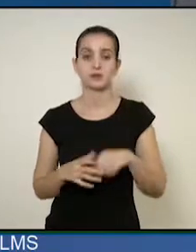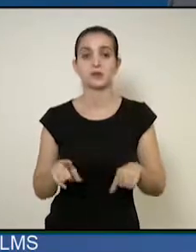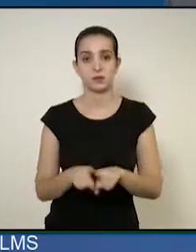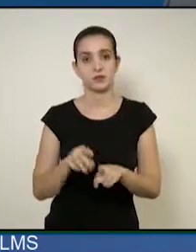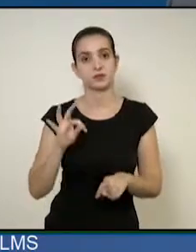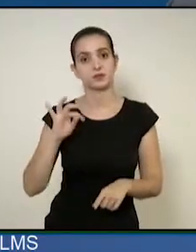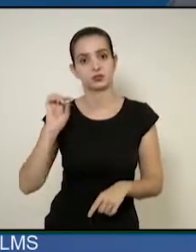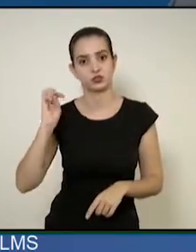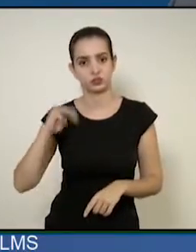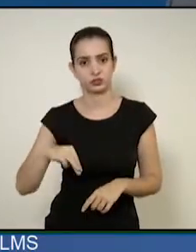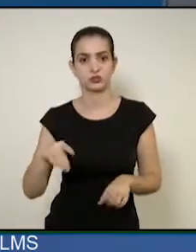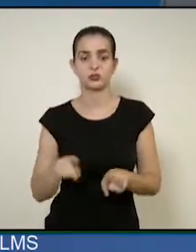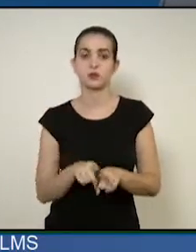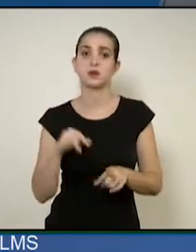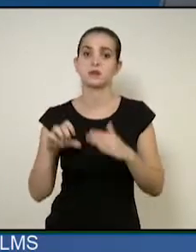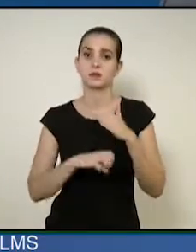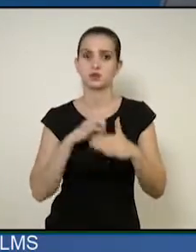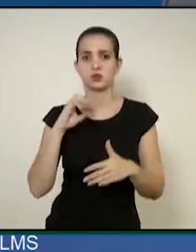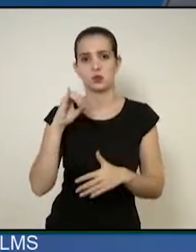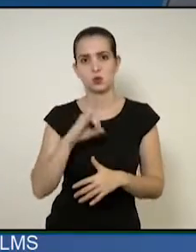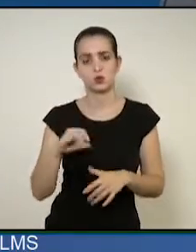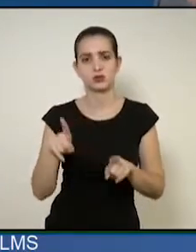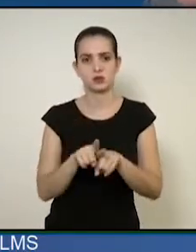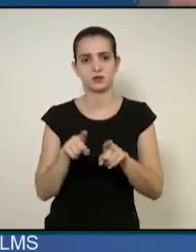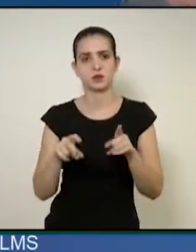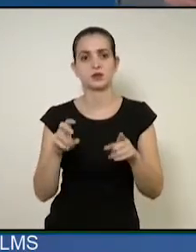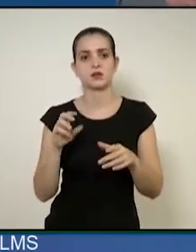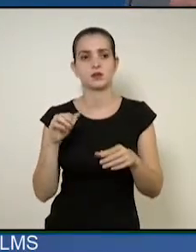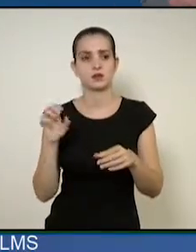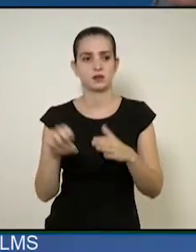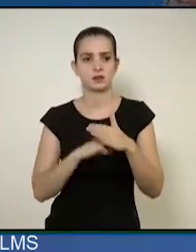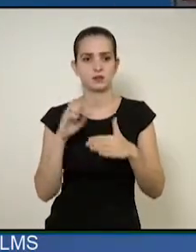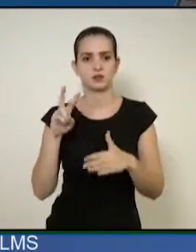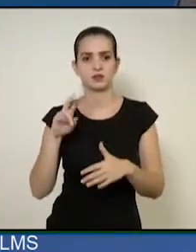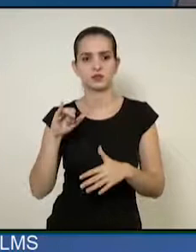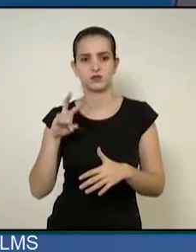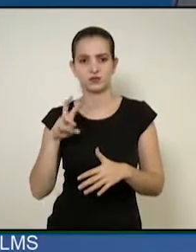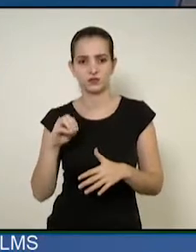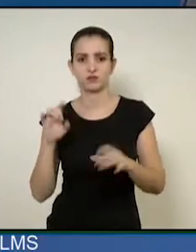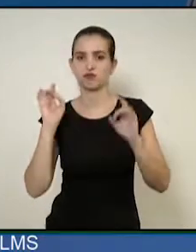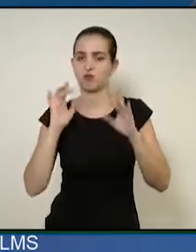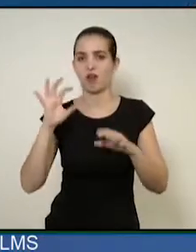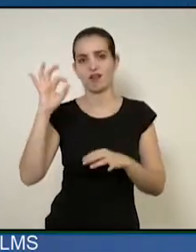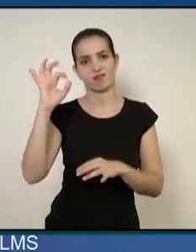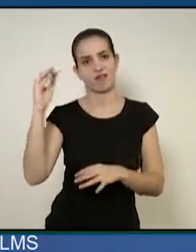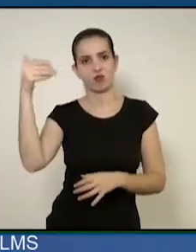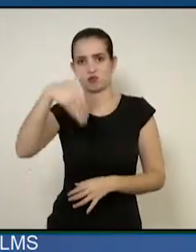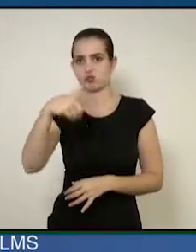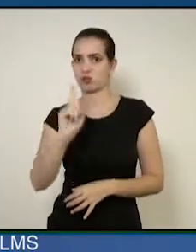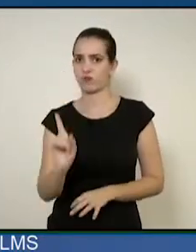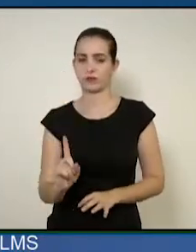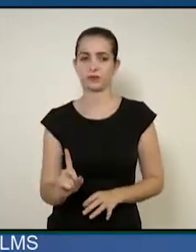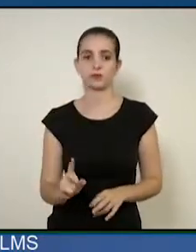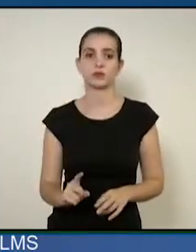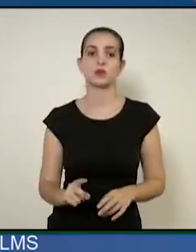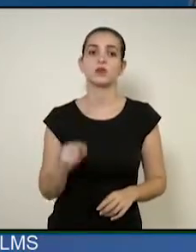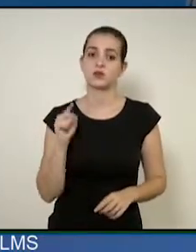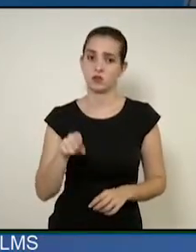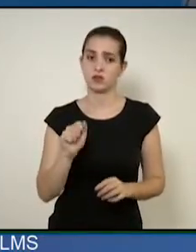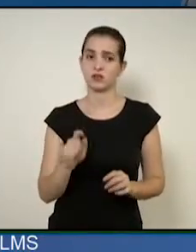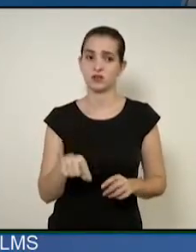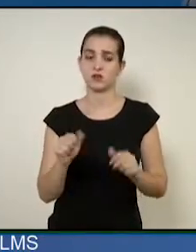TIM, da Oi e da Vivo. Da Vivo, menos a Claro. Menos a Claro. Menos a Claro. Foi uma